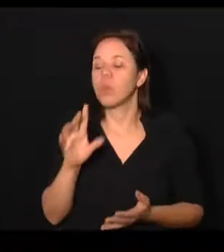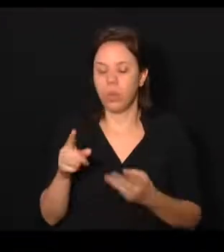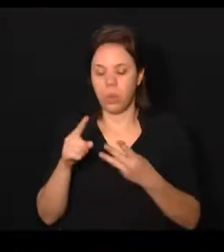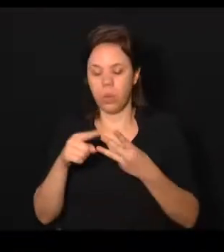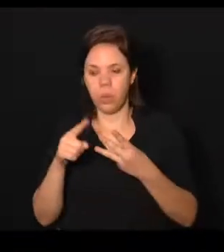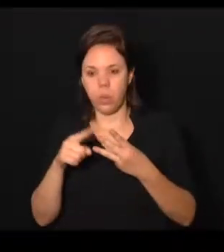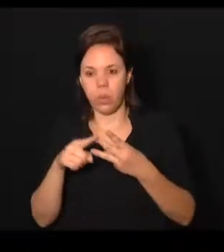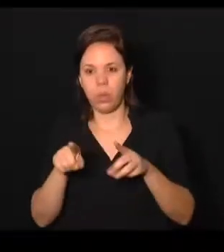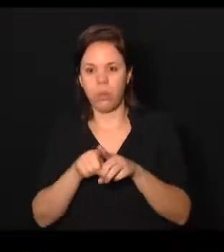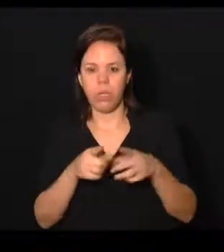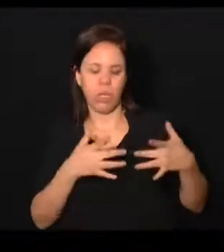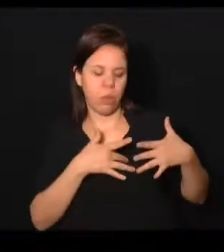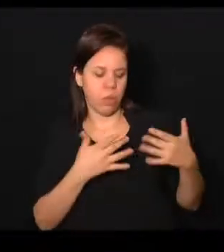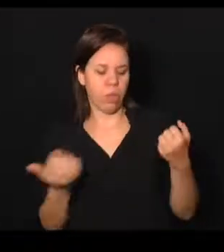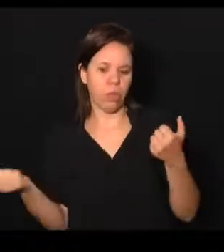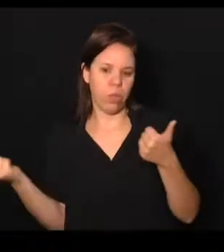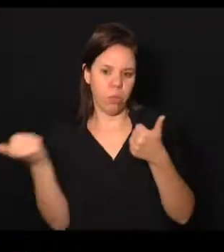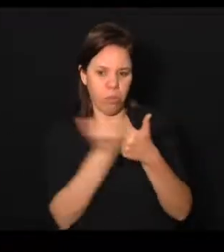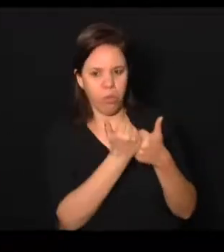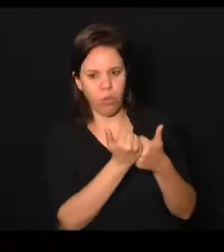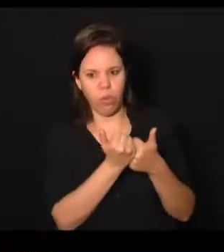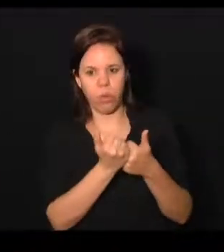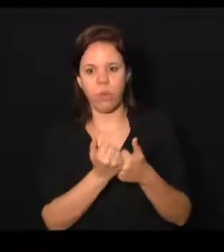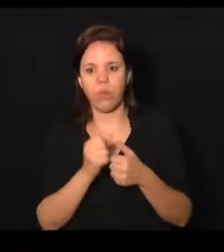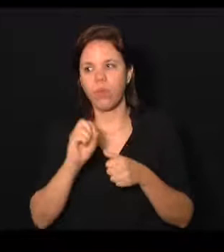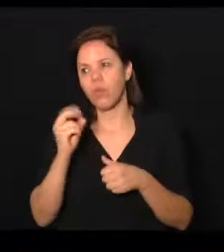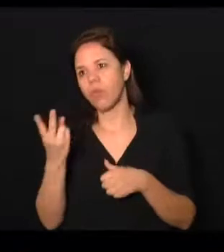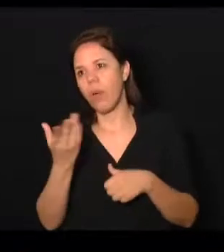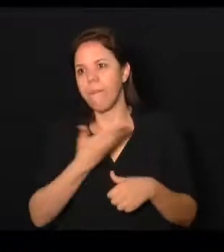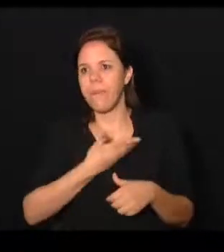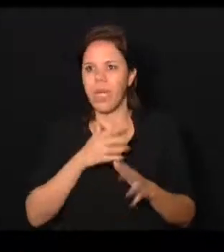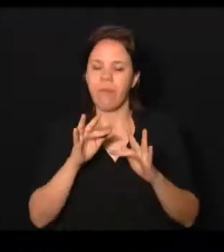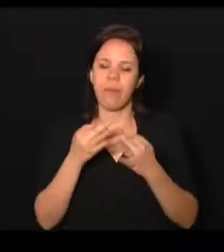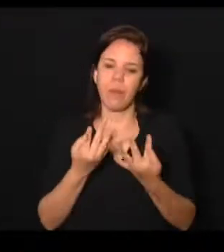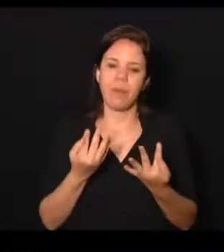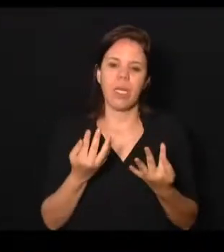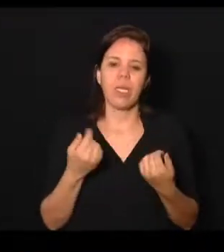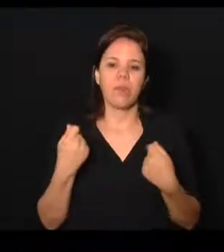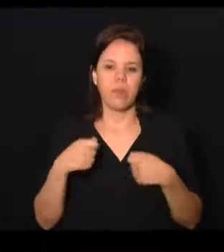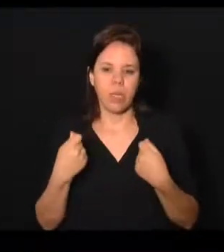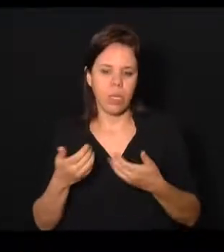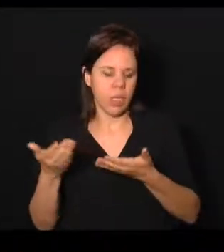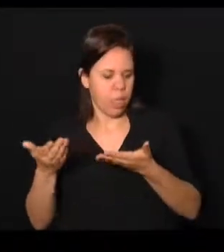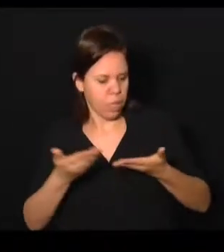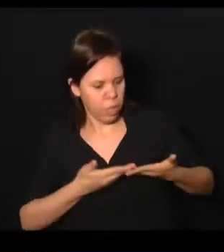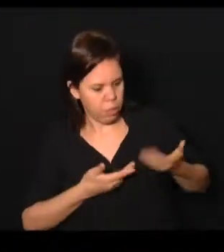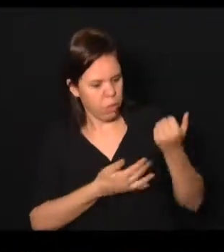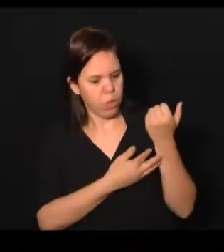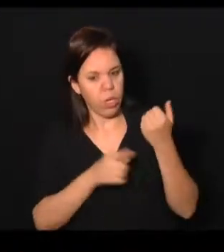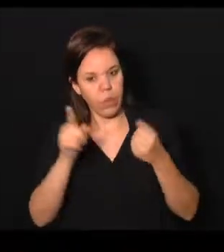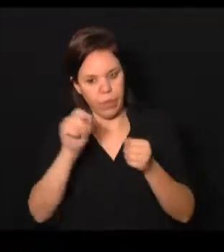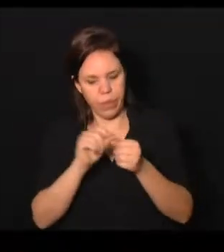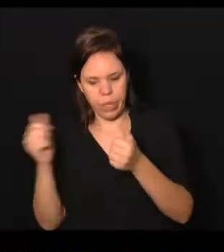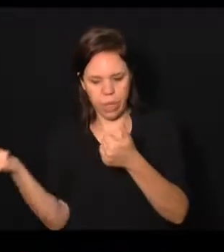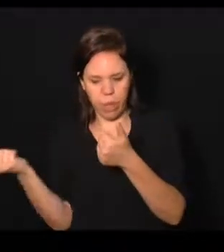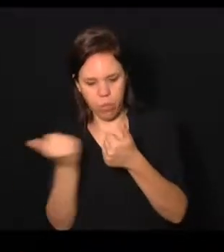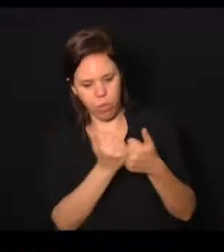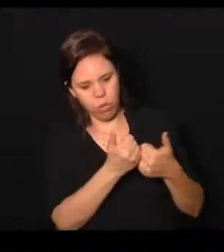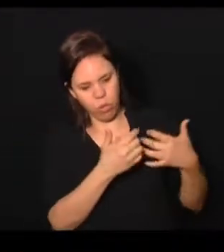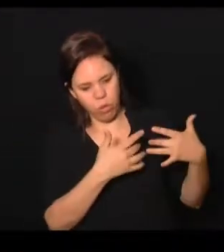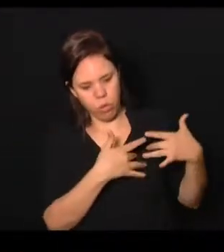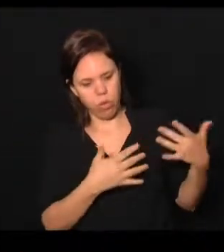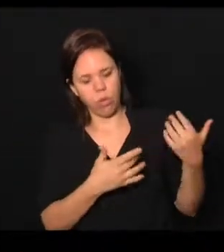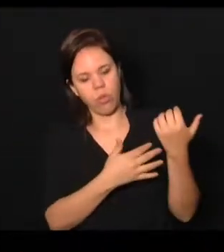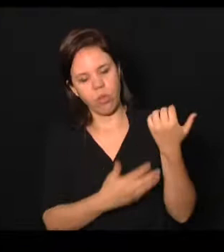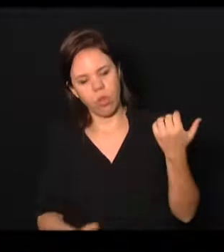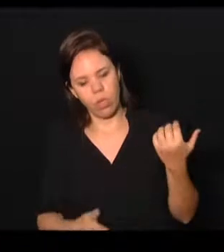de reposição, que é quando algum amigo ou parente seu recebeu o sangue e você vai fazer a reposição o doador